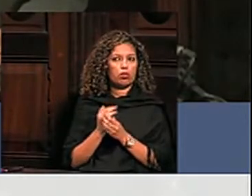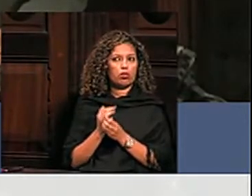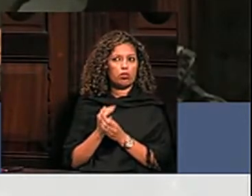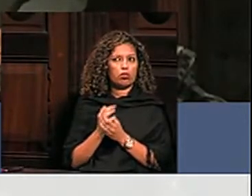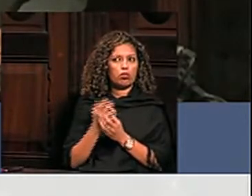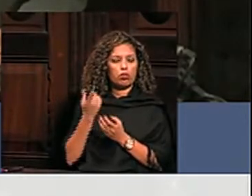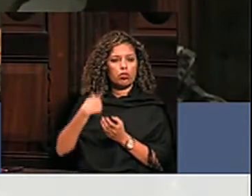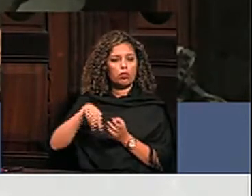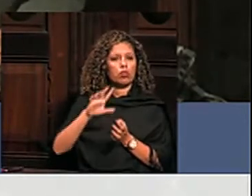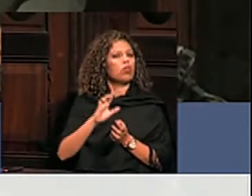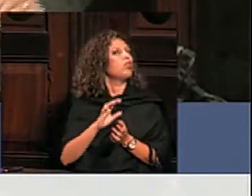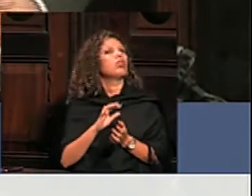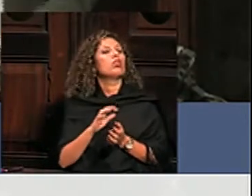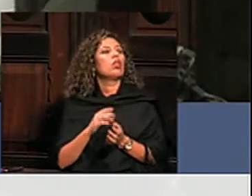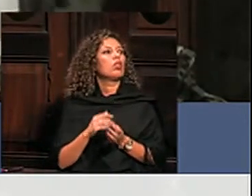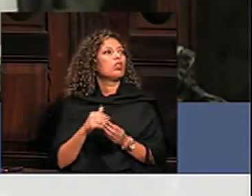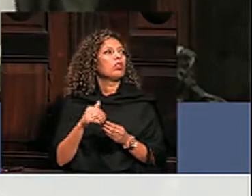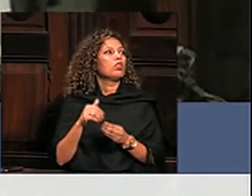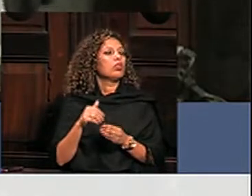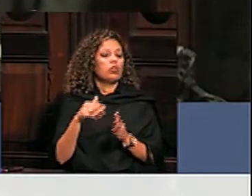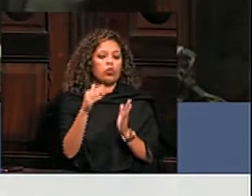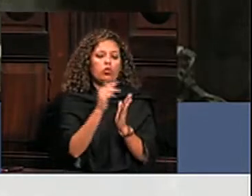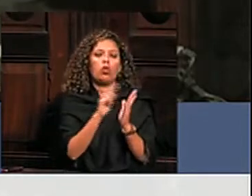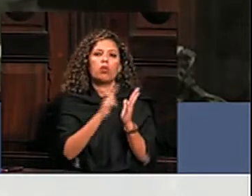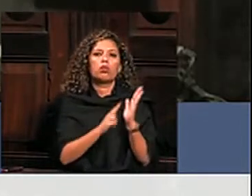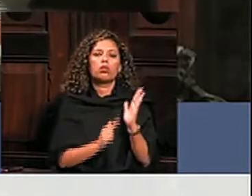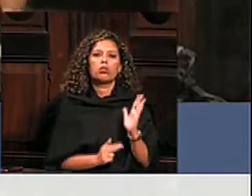Que a gente pudesse.